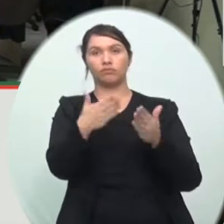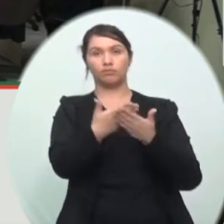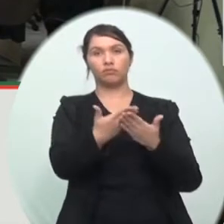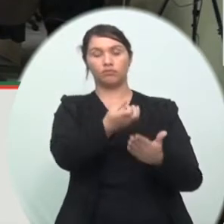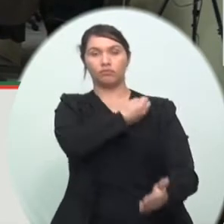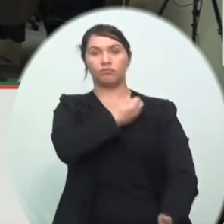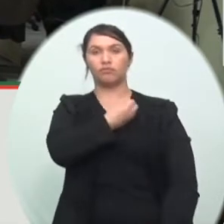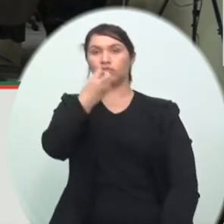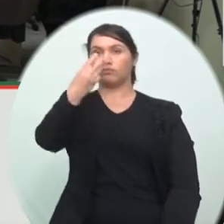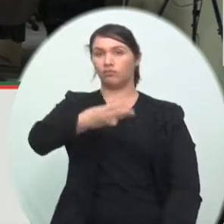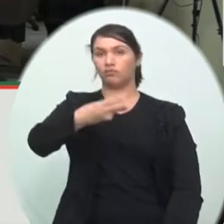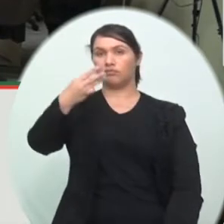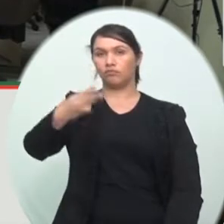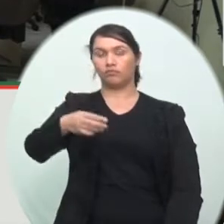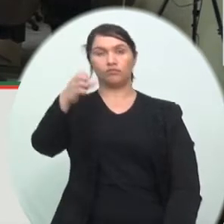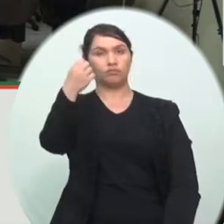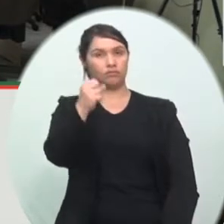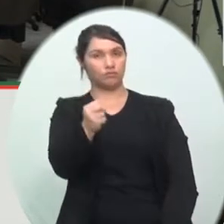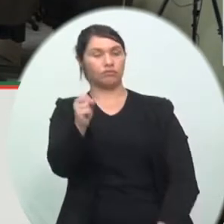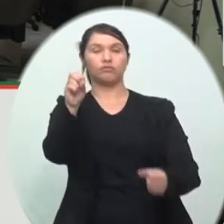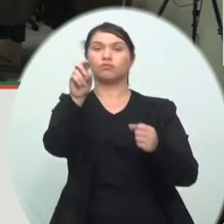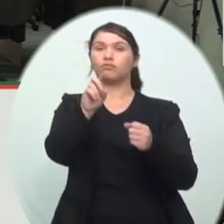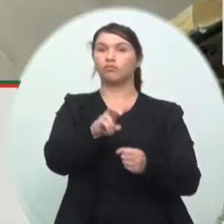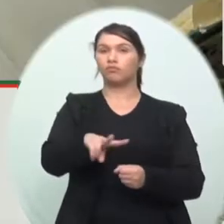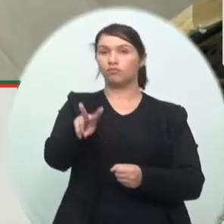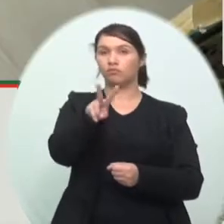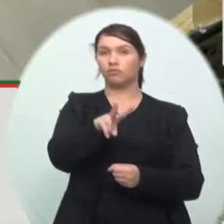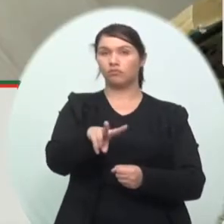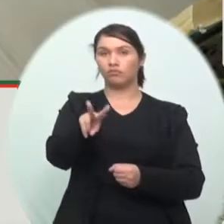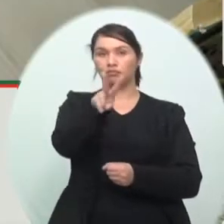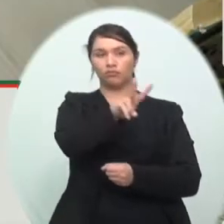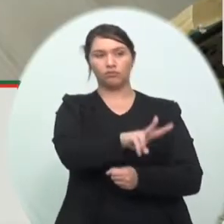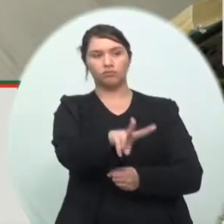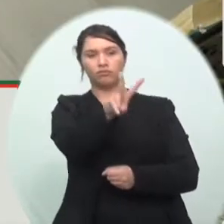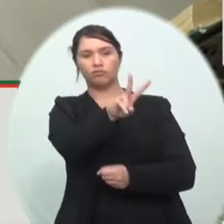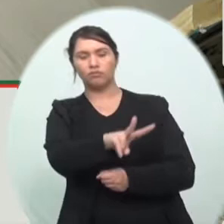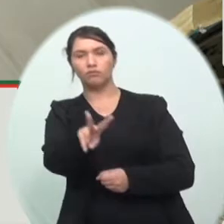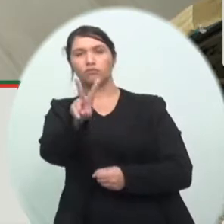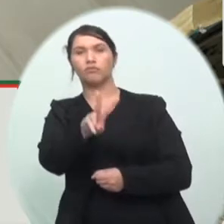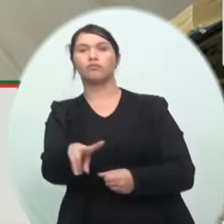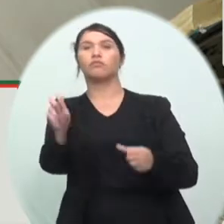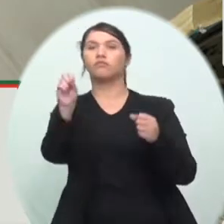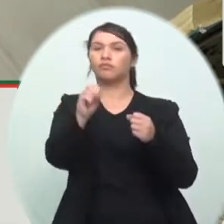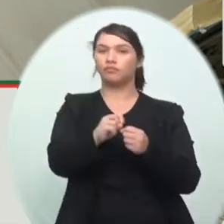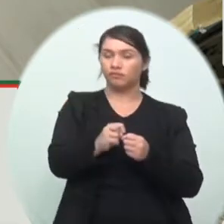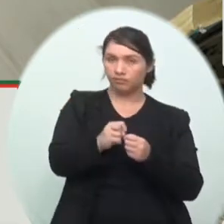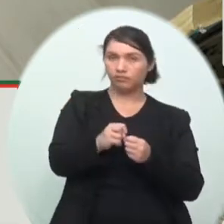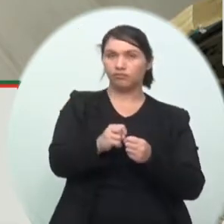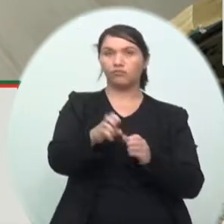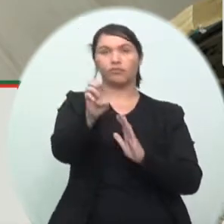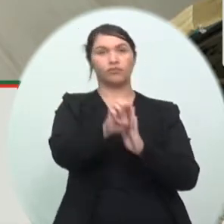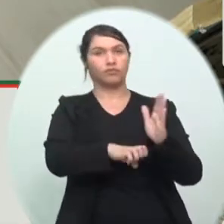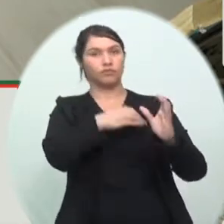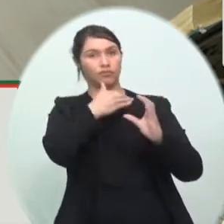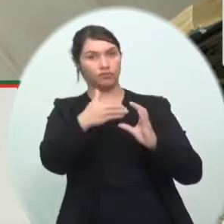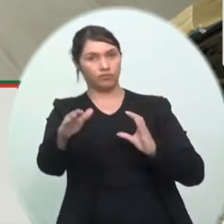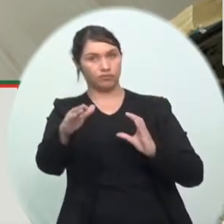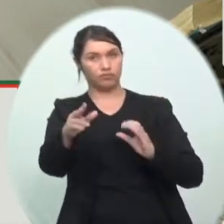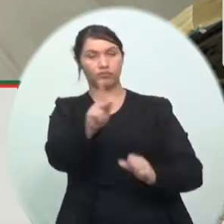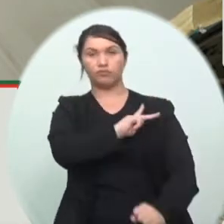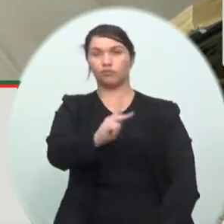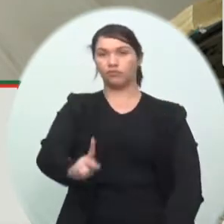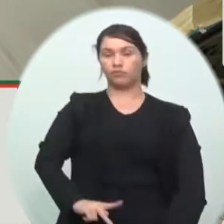número 338/18, autoria diversos vereadores. Assunto: envio de expediente ao presidente da